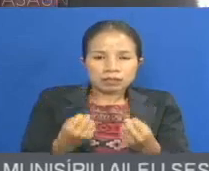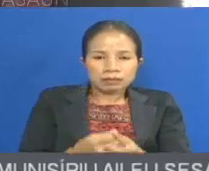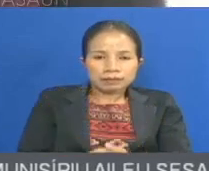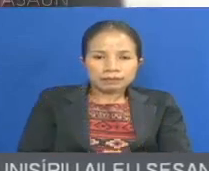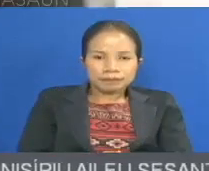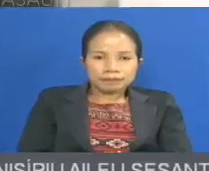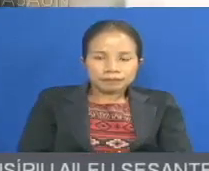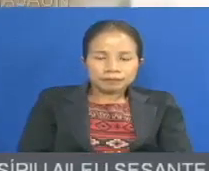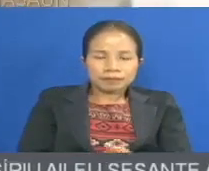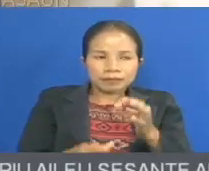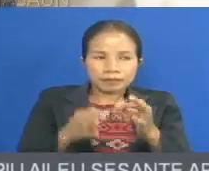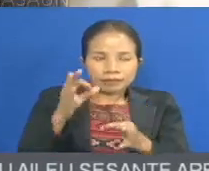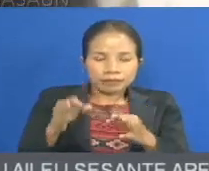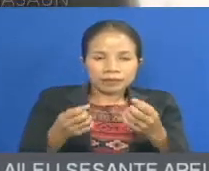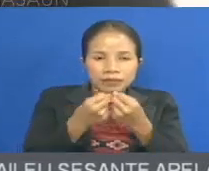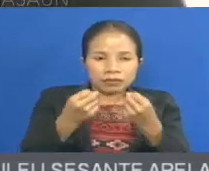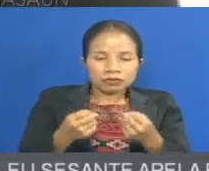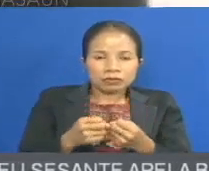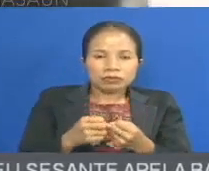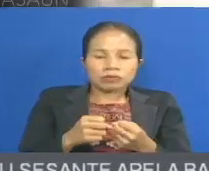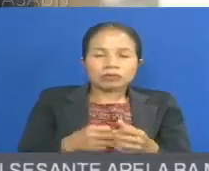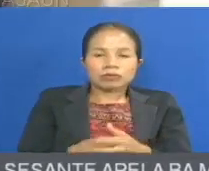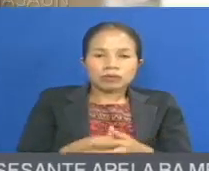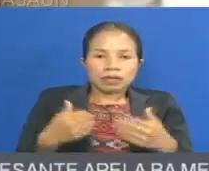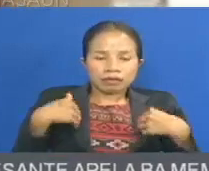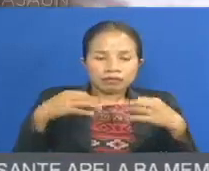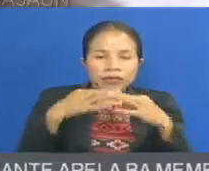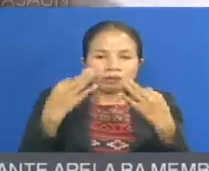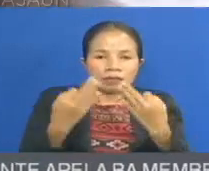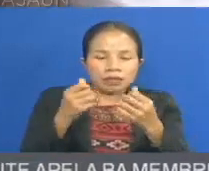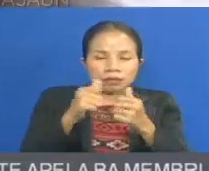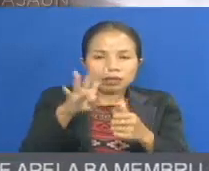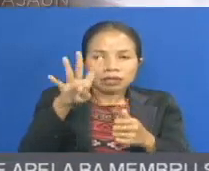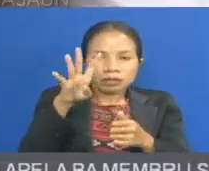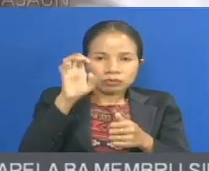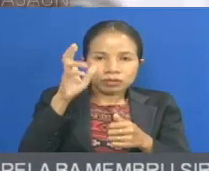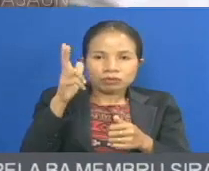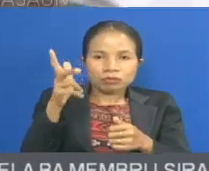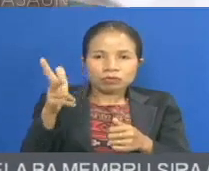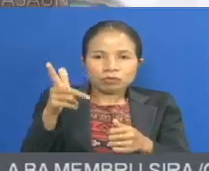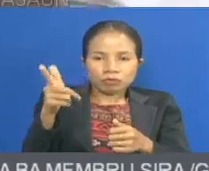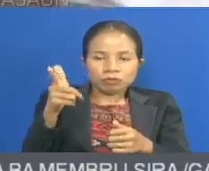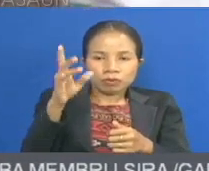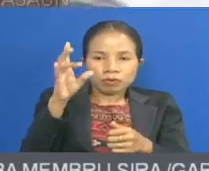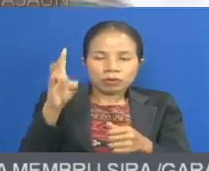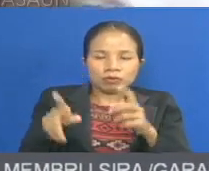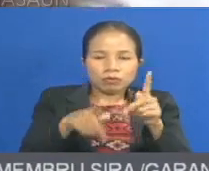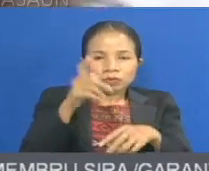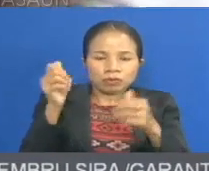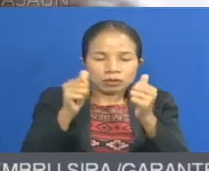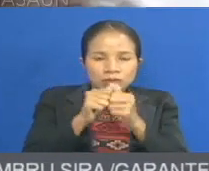tebes. Entretanto, suku Lelalai ia umakain atu saat ruanulu resing itu. No populasa